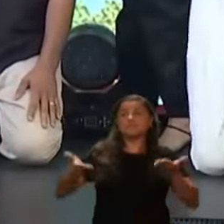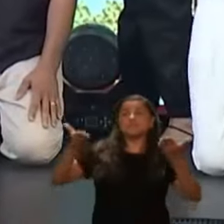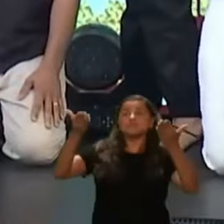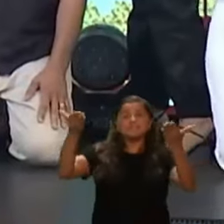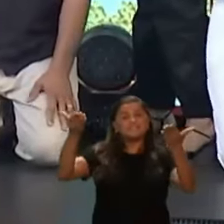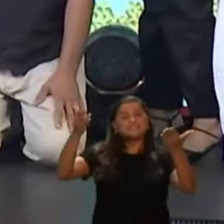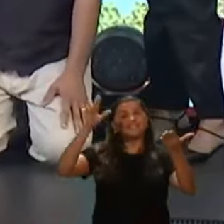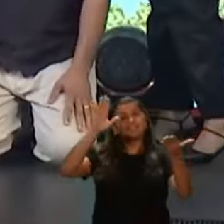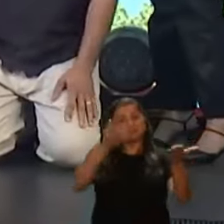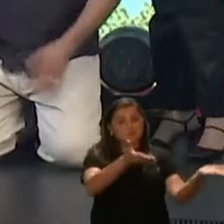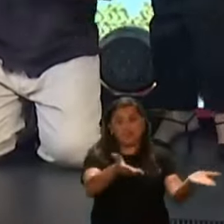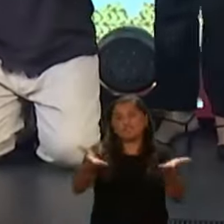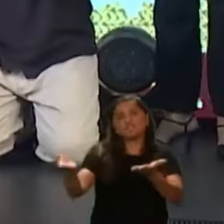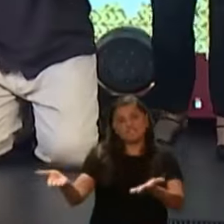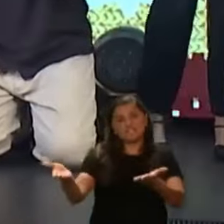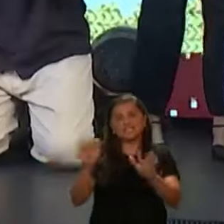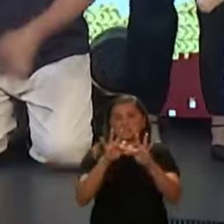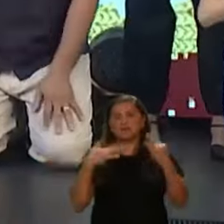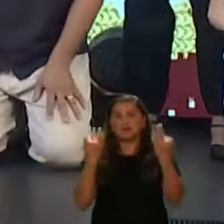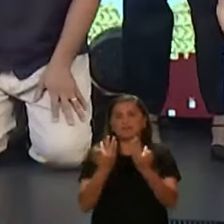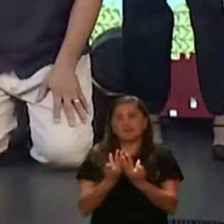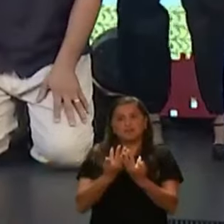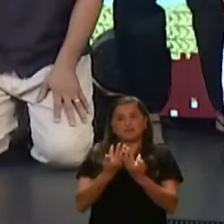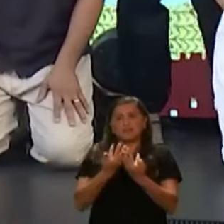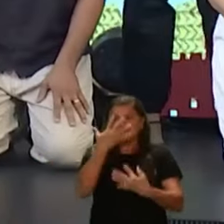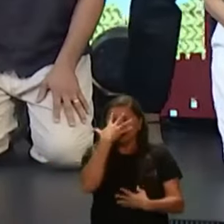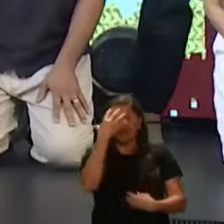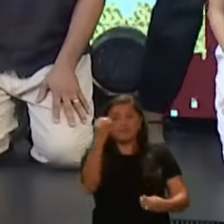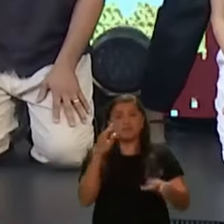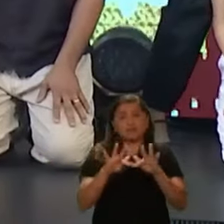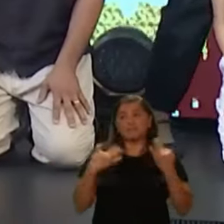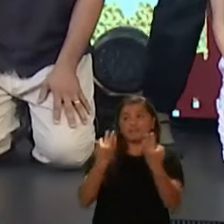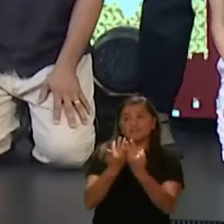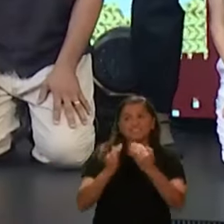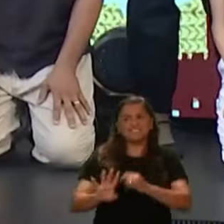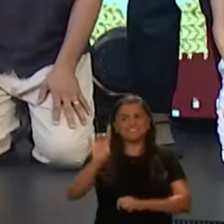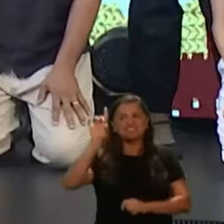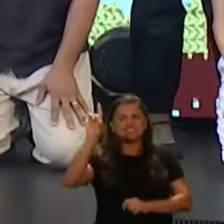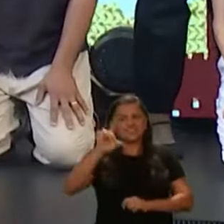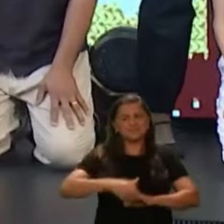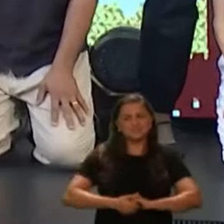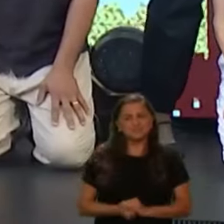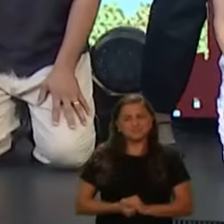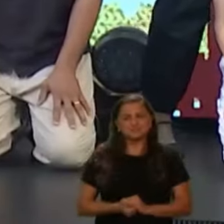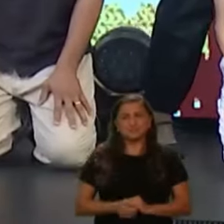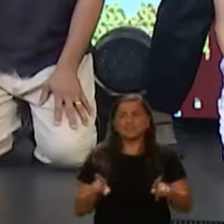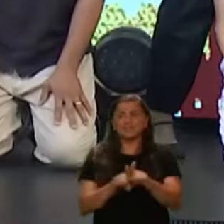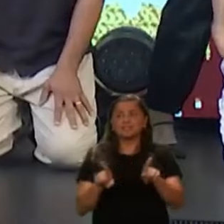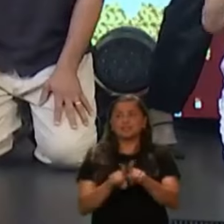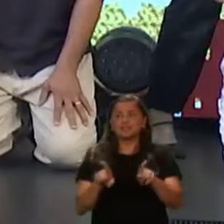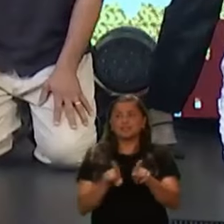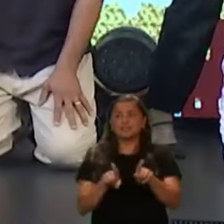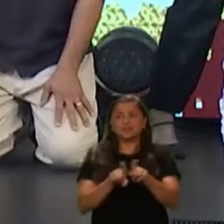apresentando seus filhos para a igreja, para a família da fé, para a família de Deus. E mais do que isso, eles estão dizendo: Jesus,